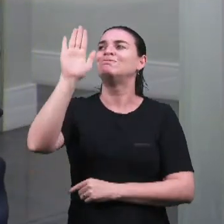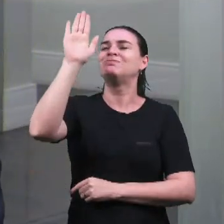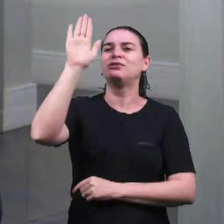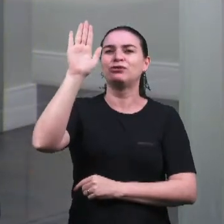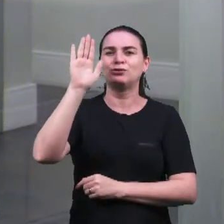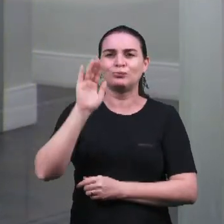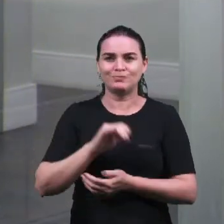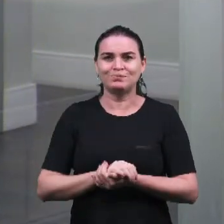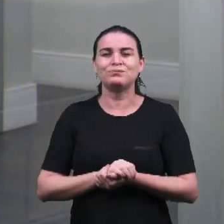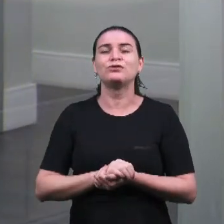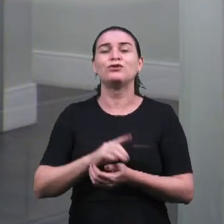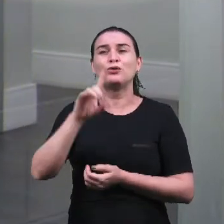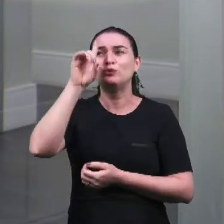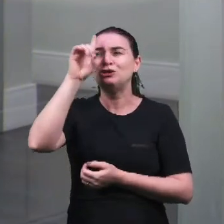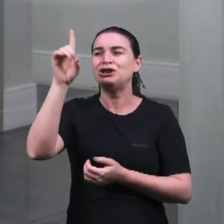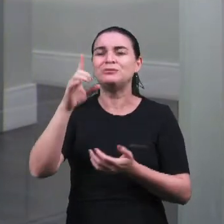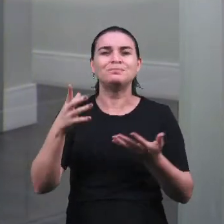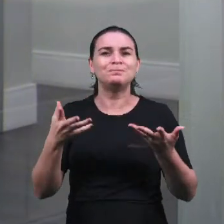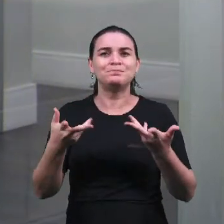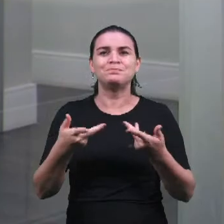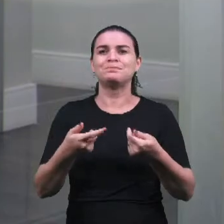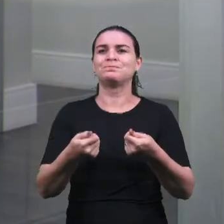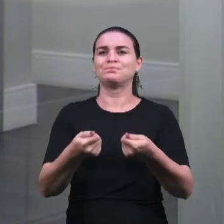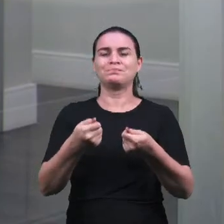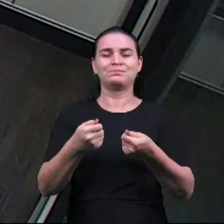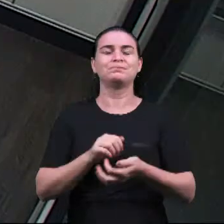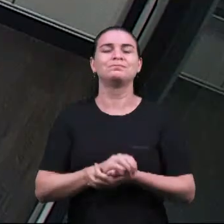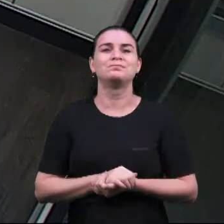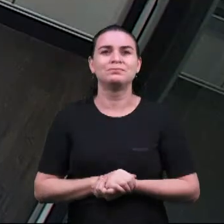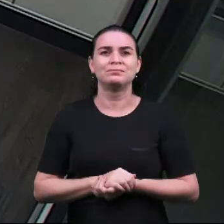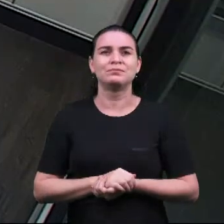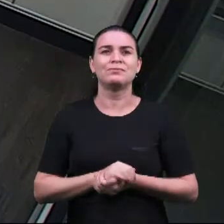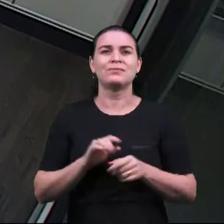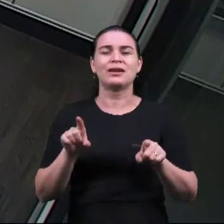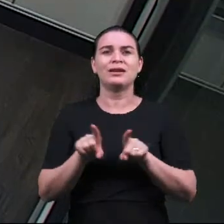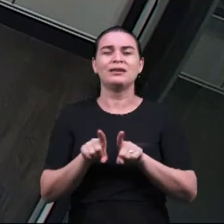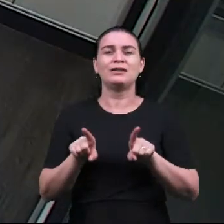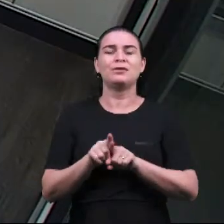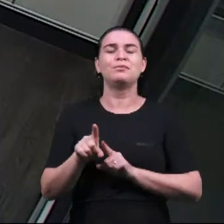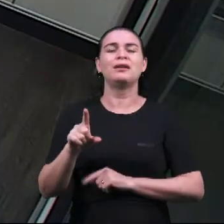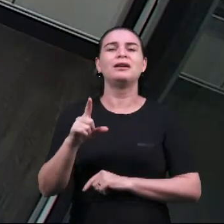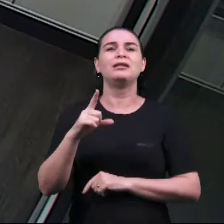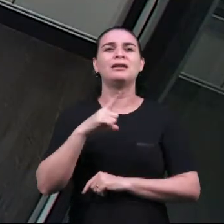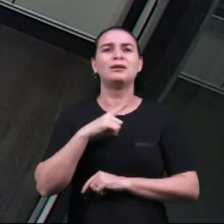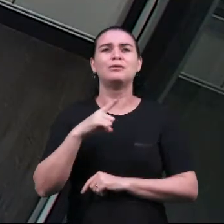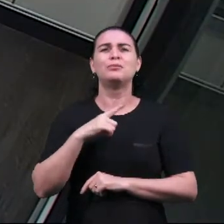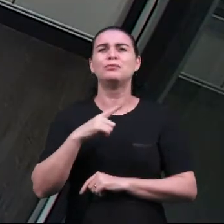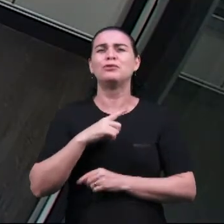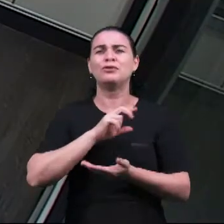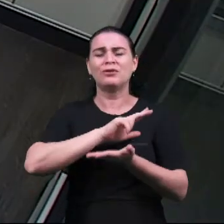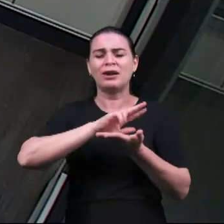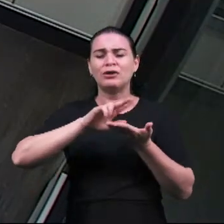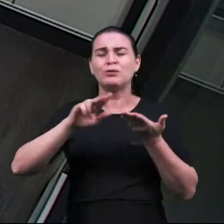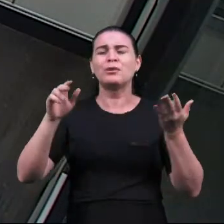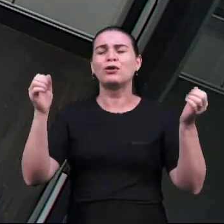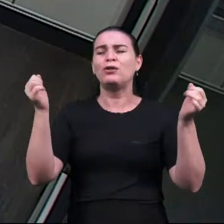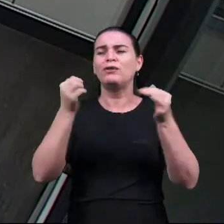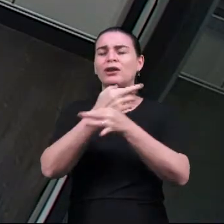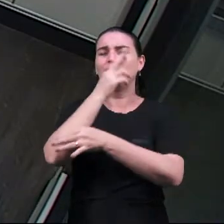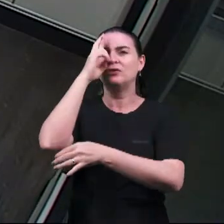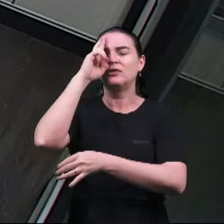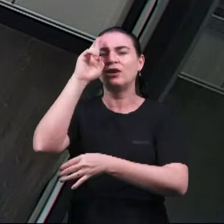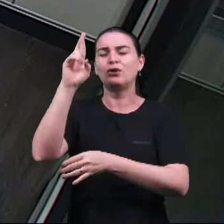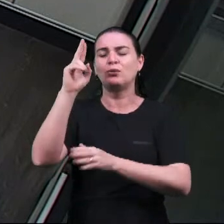foi um dia sublime, né? Foi um dia assim, muito especial. Temos muito que glorificar o Senhor nesse ano de 2021 por esses